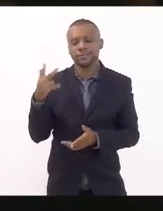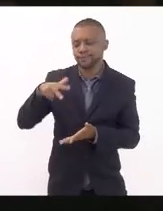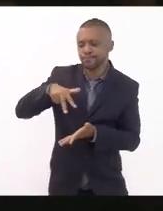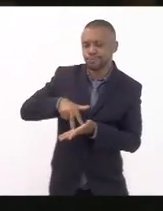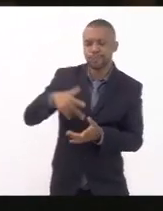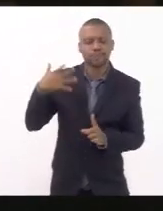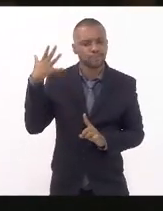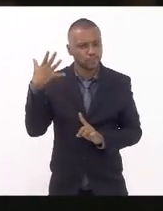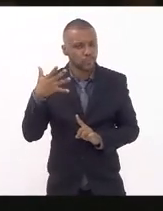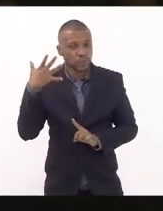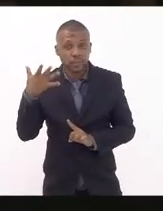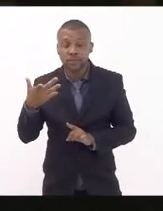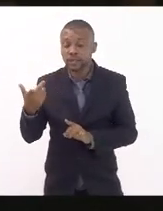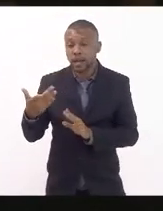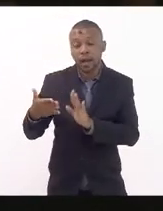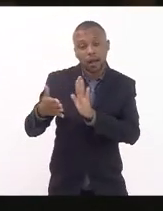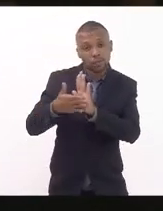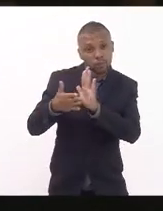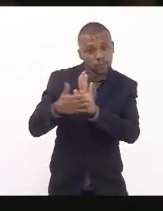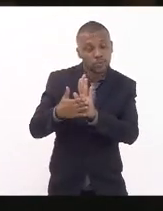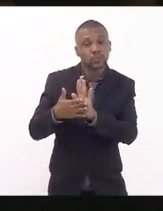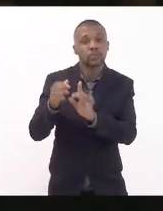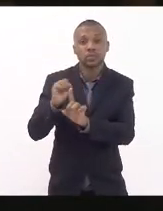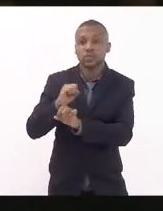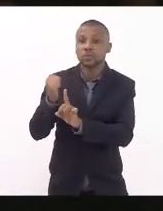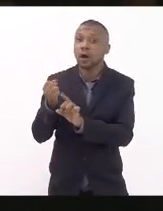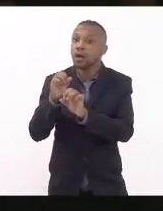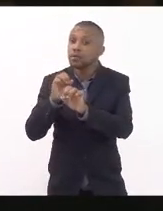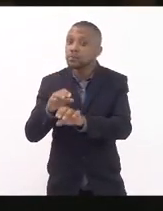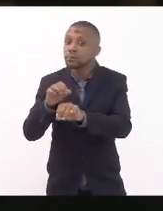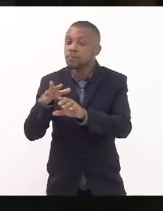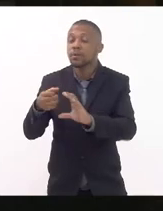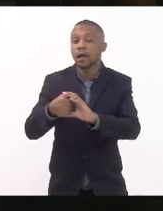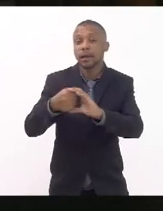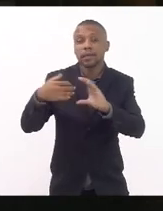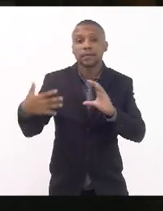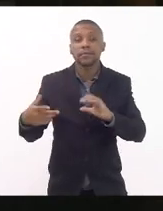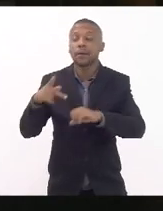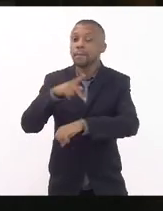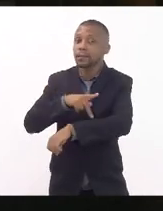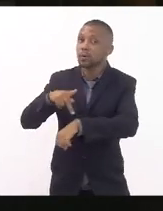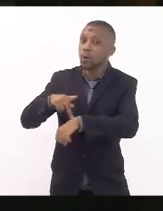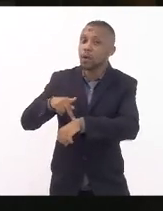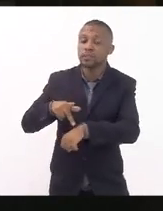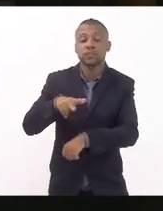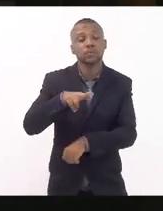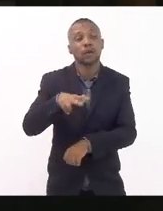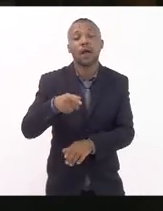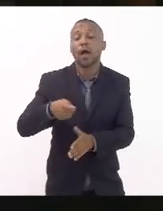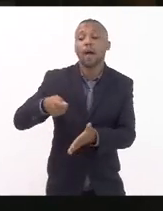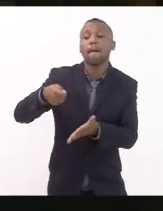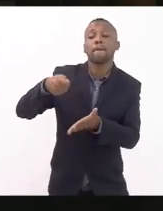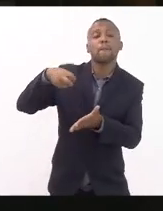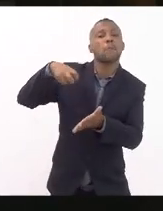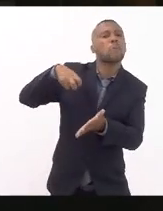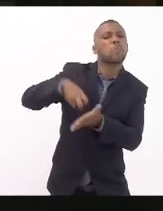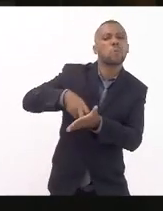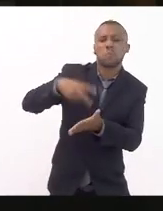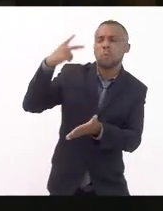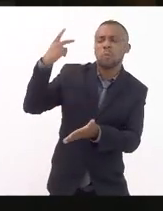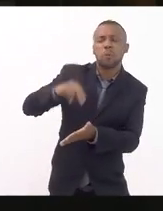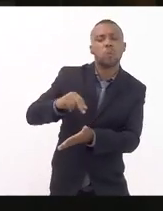que as medidas socioeducativas têm caráter pedagógico e não punitivo. Muitas